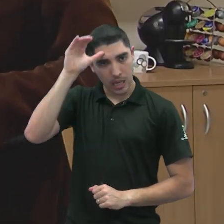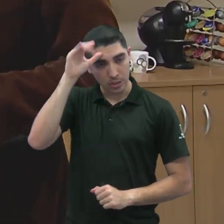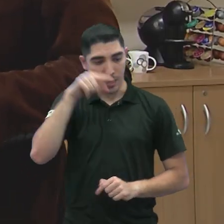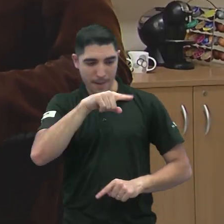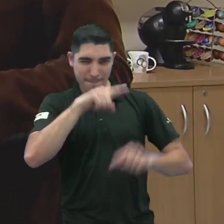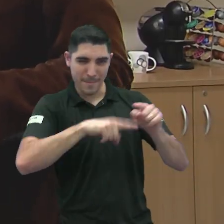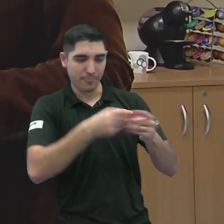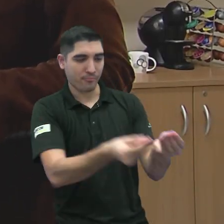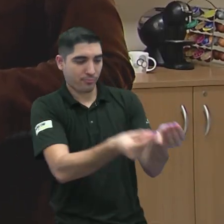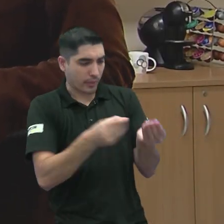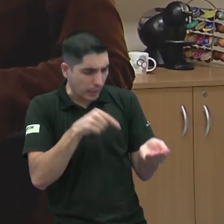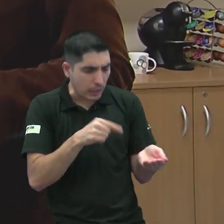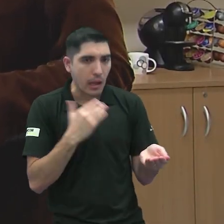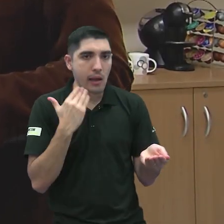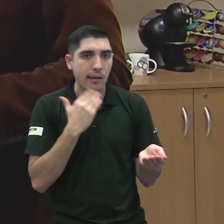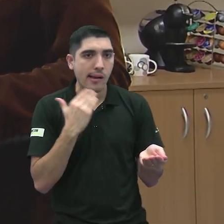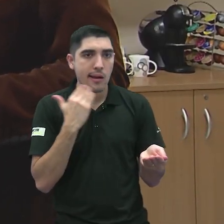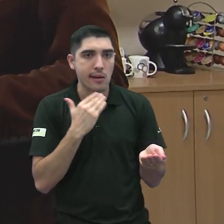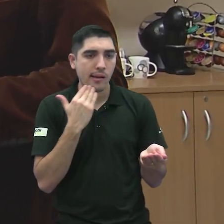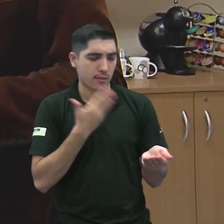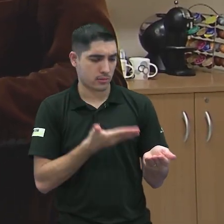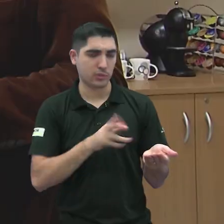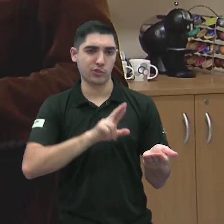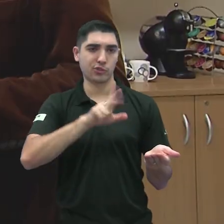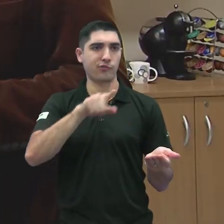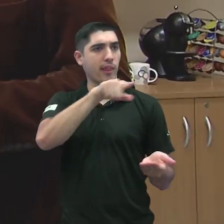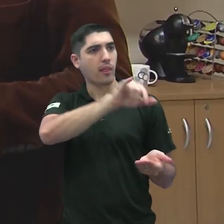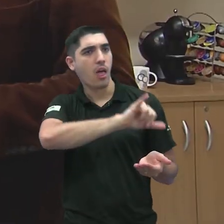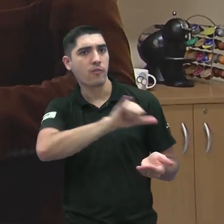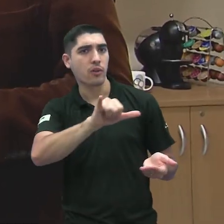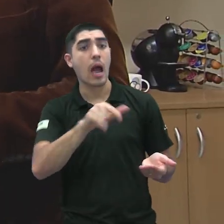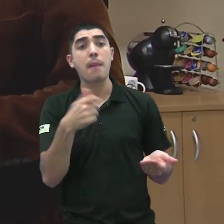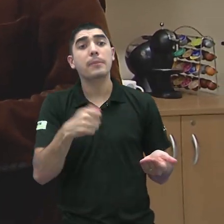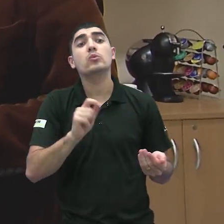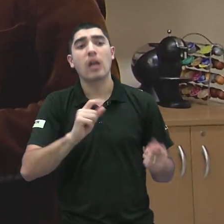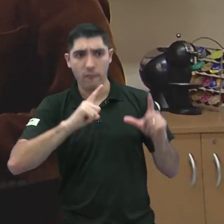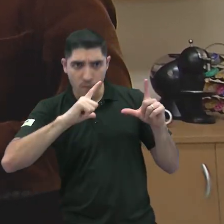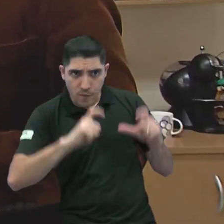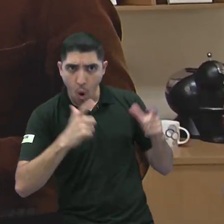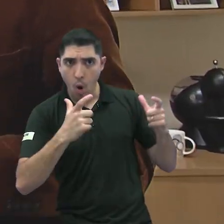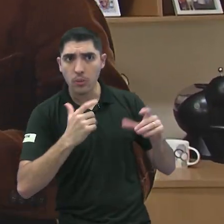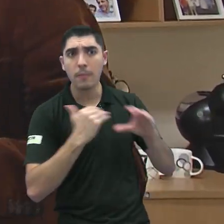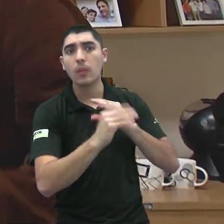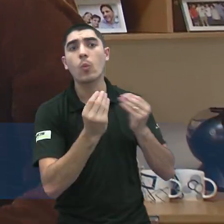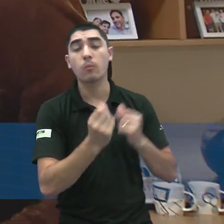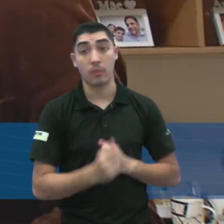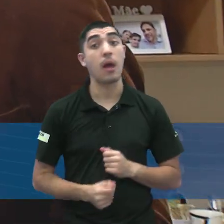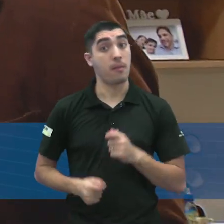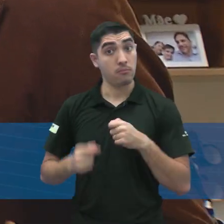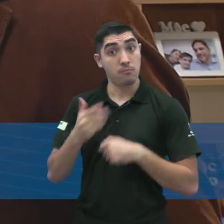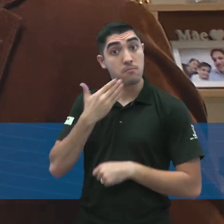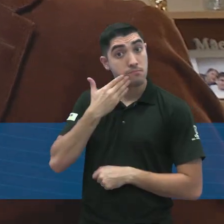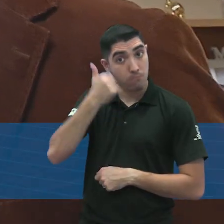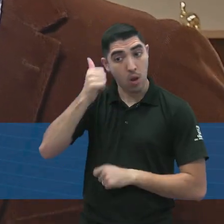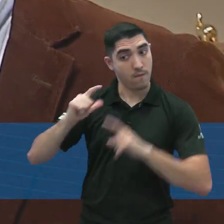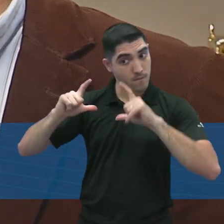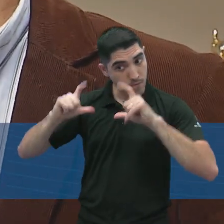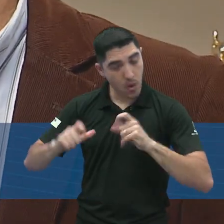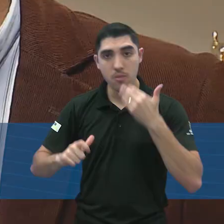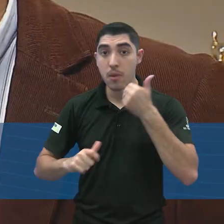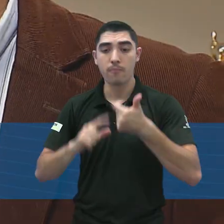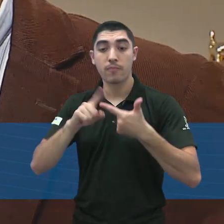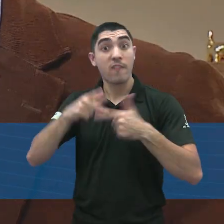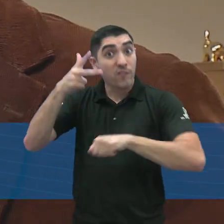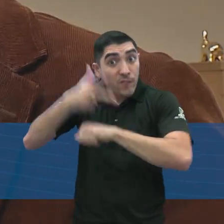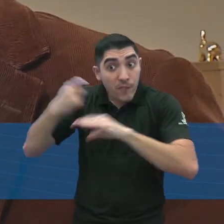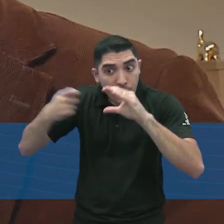recebe o produto já danificado ou diferente do anúncio, o que ele precisa fazer imediatamente? Tirar uma foto? Sempre documentar, foto melhor. Se conseguir